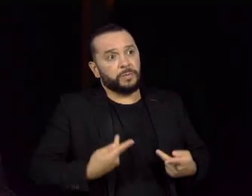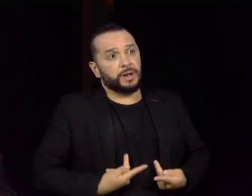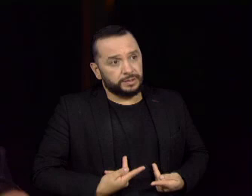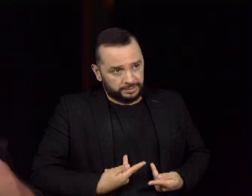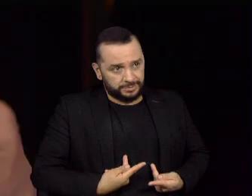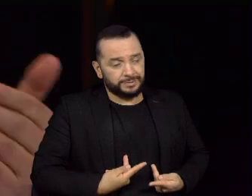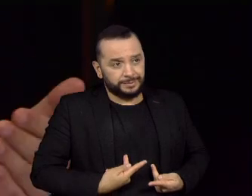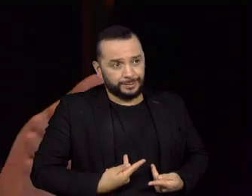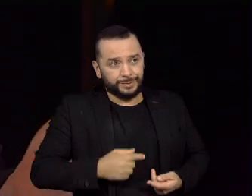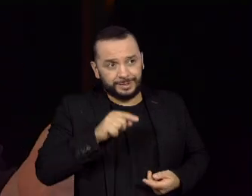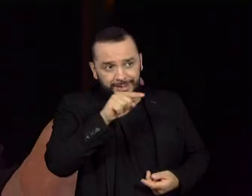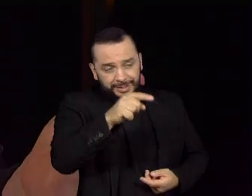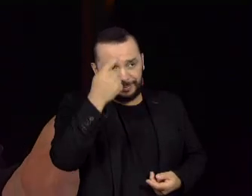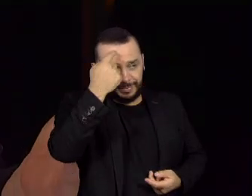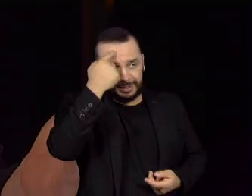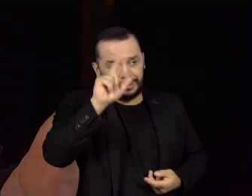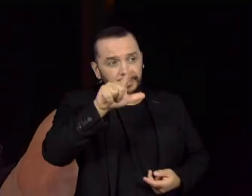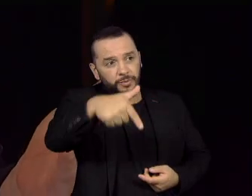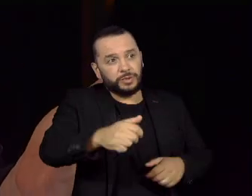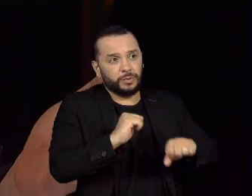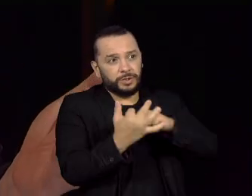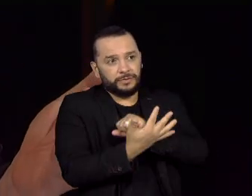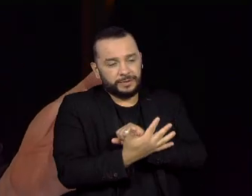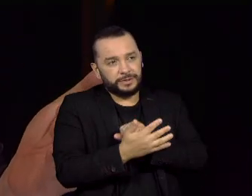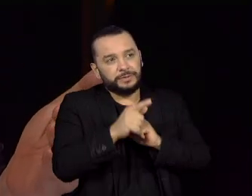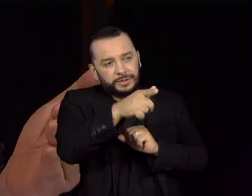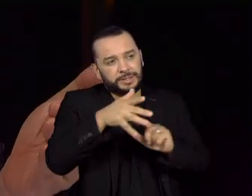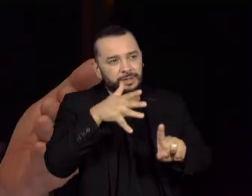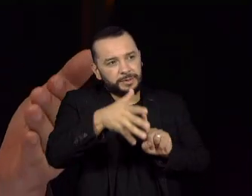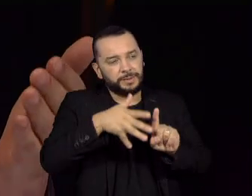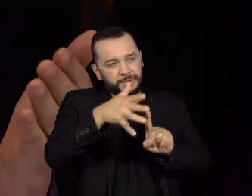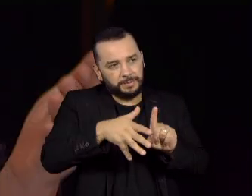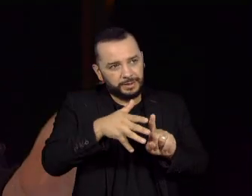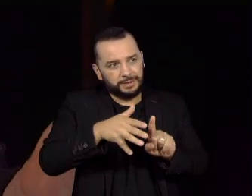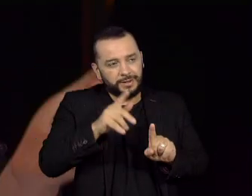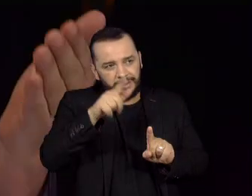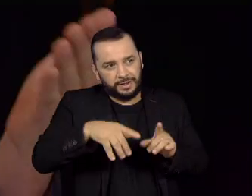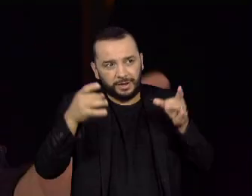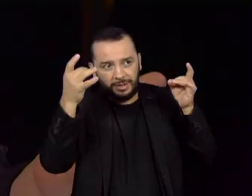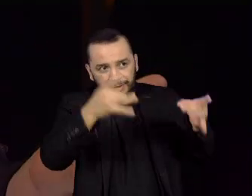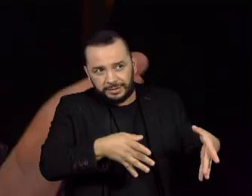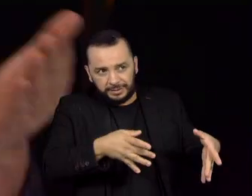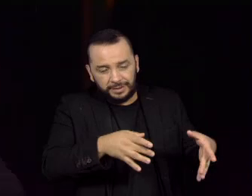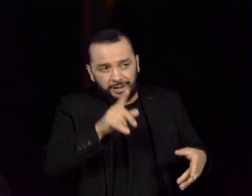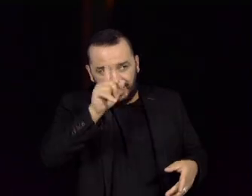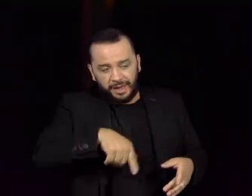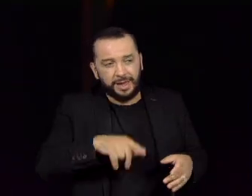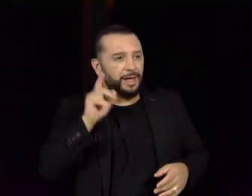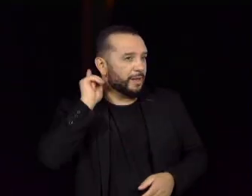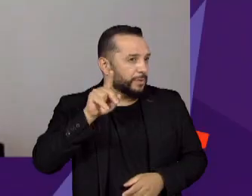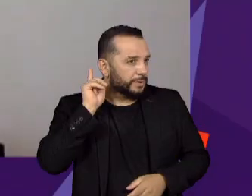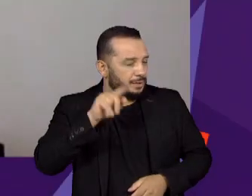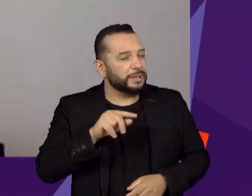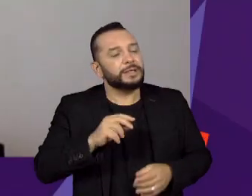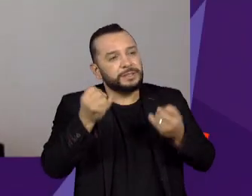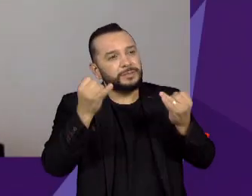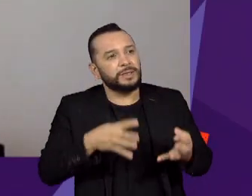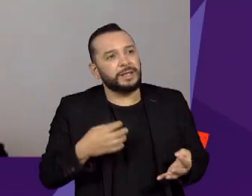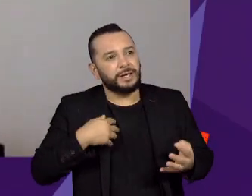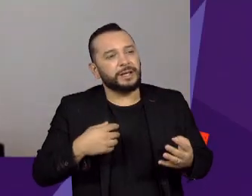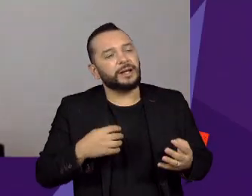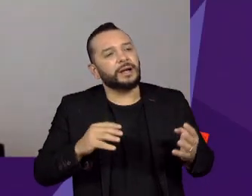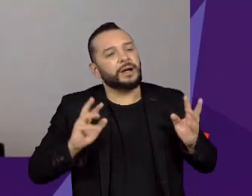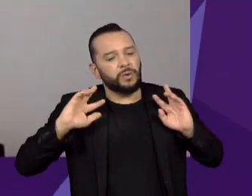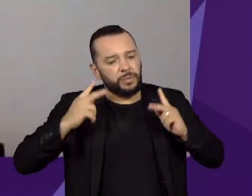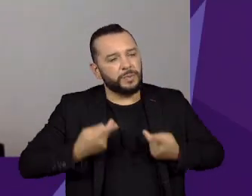pós-corona. Você disse isso na coletiva de demissão. É uma ironia? Explica esse humanista. Se